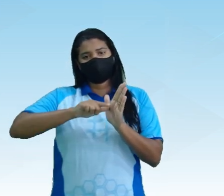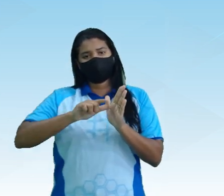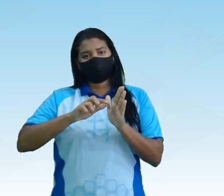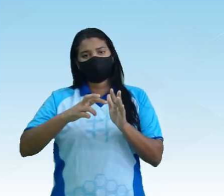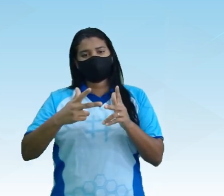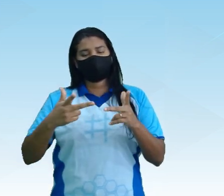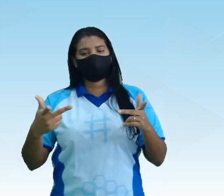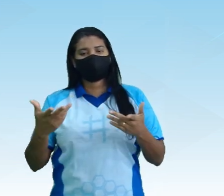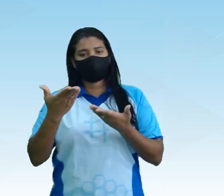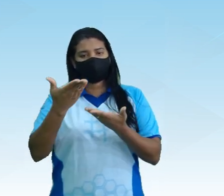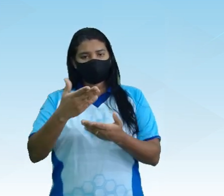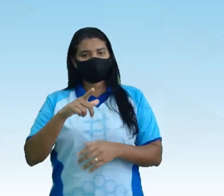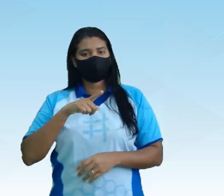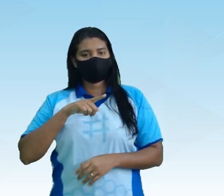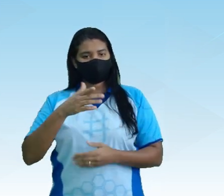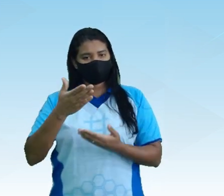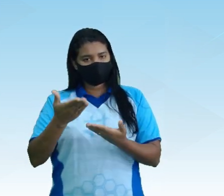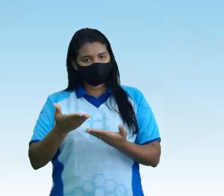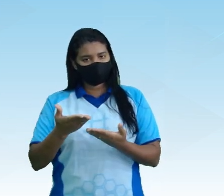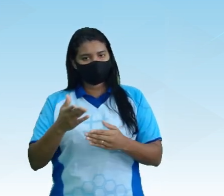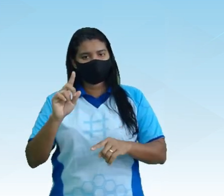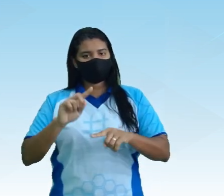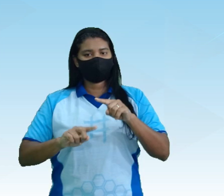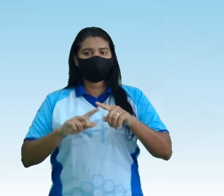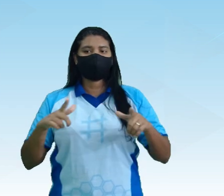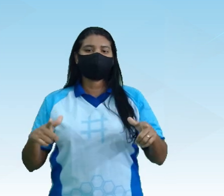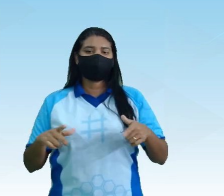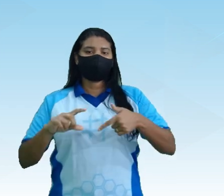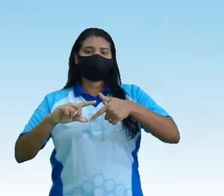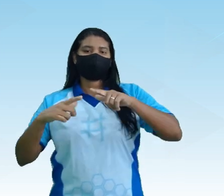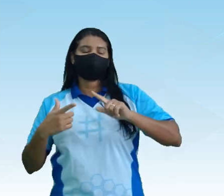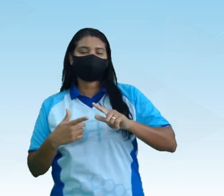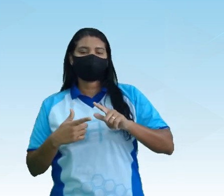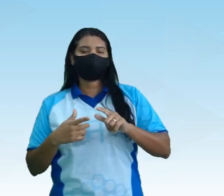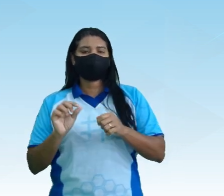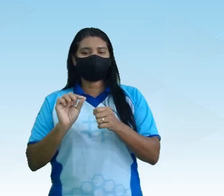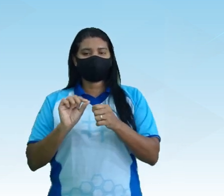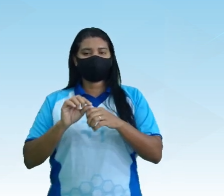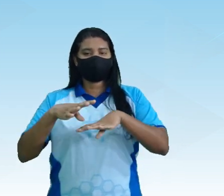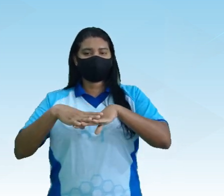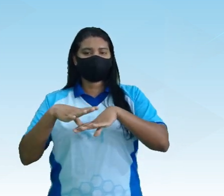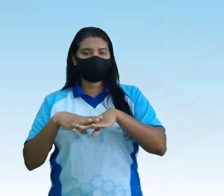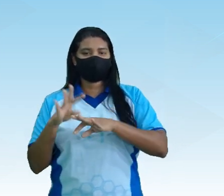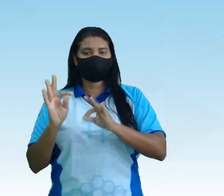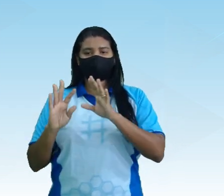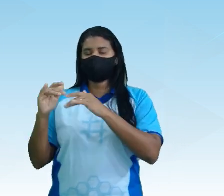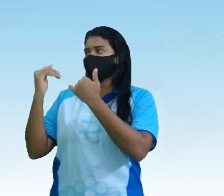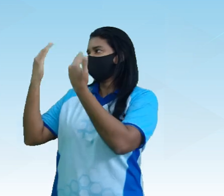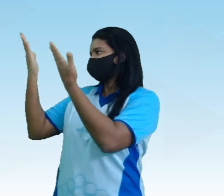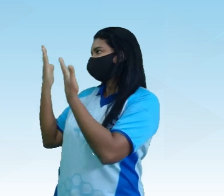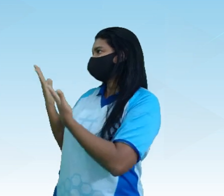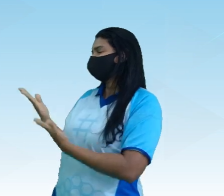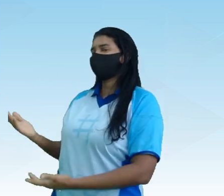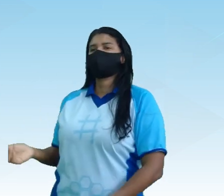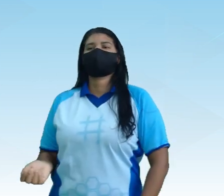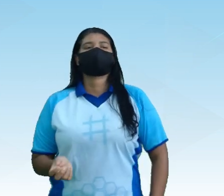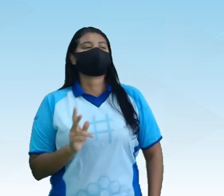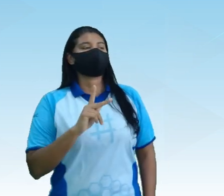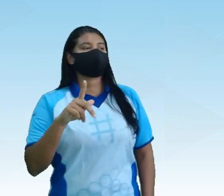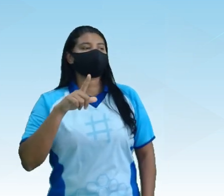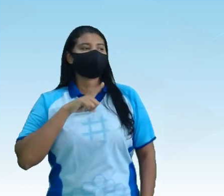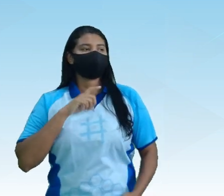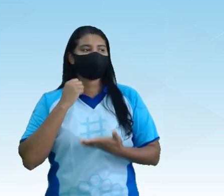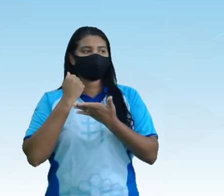coisas que você tem aí. O goniômetro, que é o nome dado aí comumente ao instrumento. E o professor tem isso aí